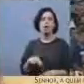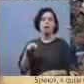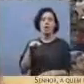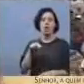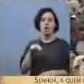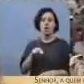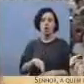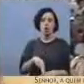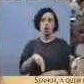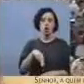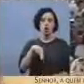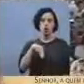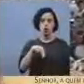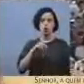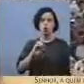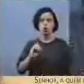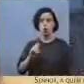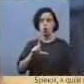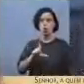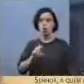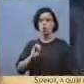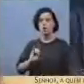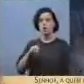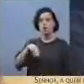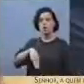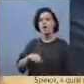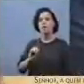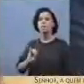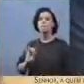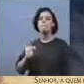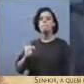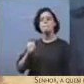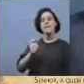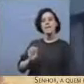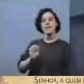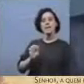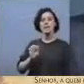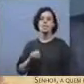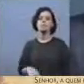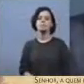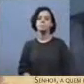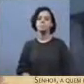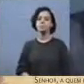caiu um pouco a audiência deles, segundo a Folha de São Paulo, de anteontem, de domingo.